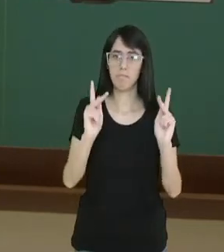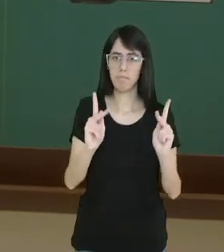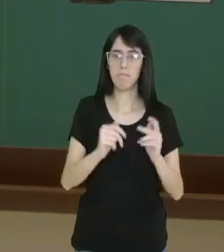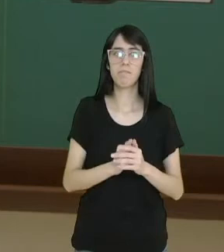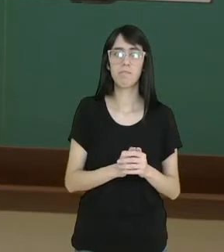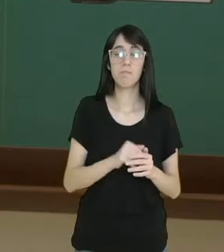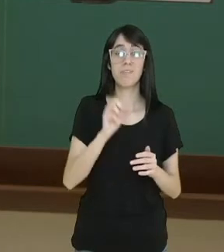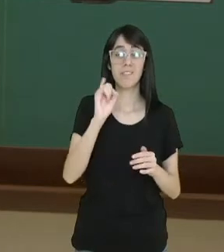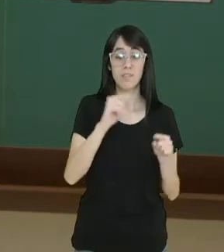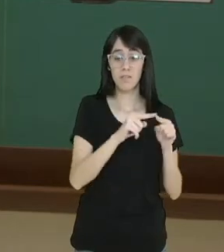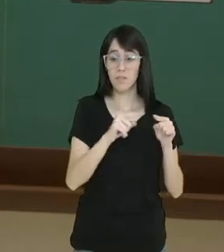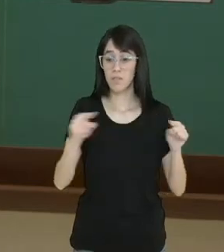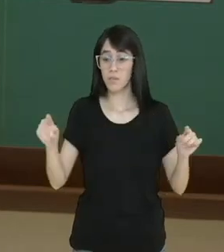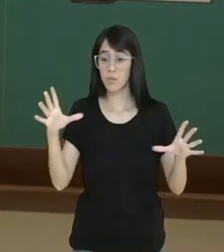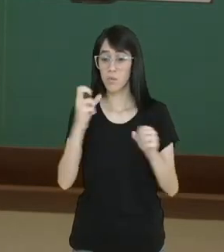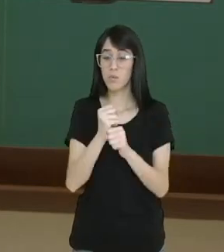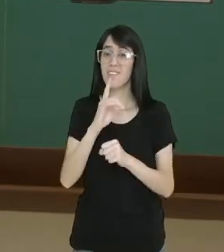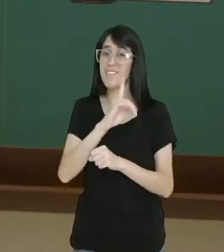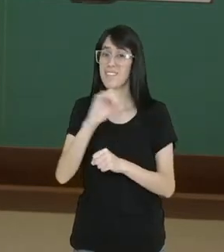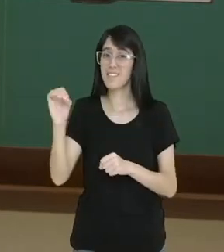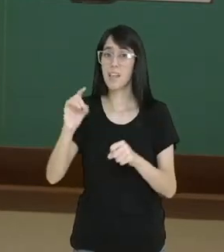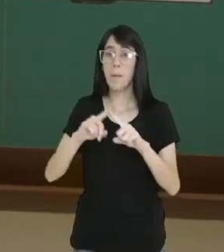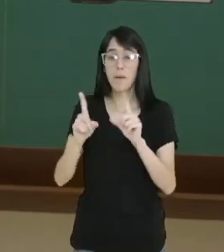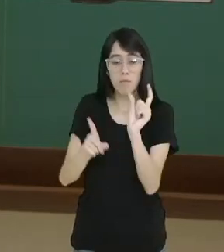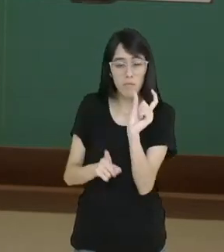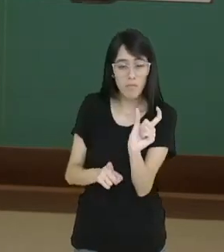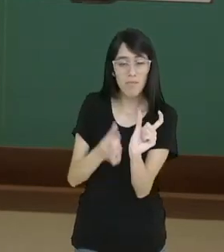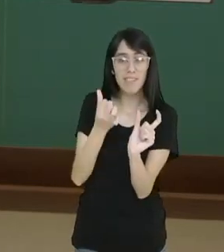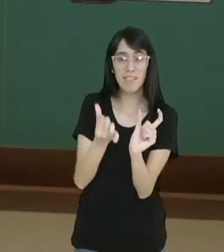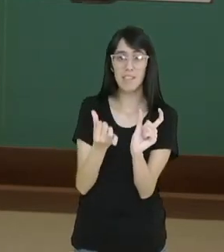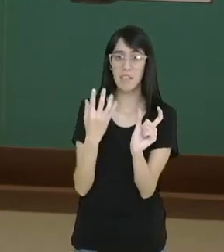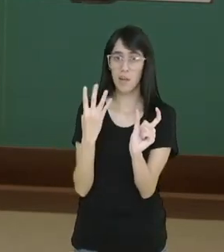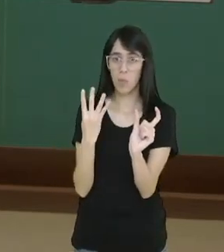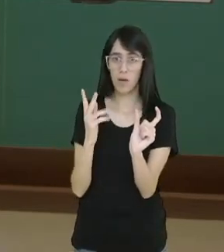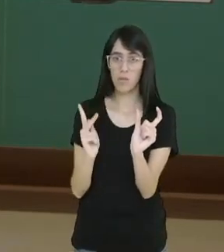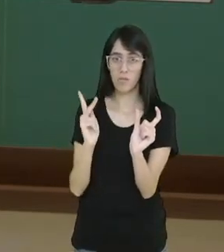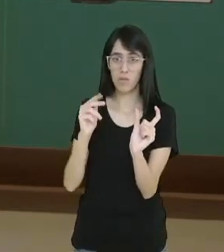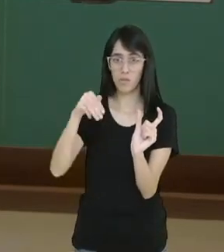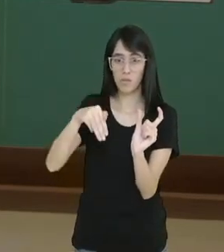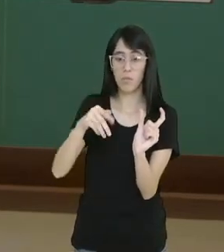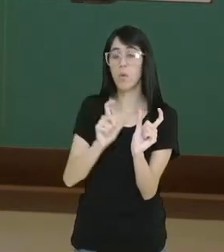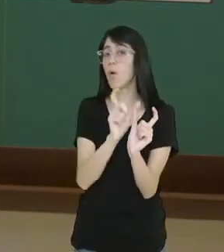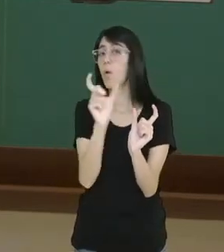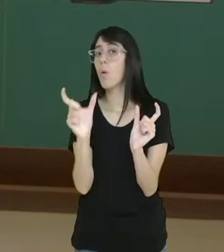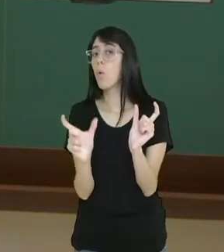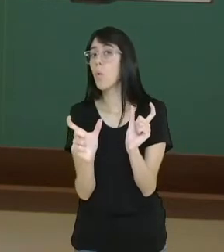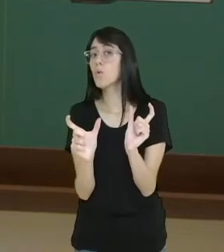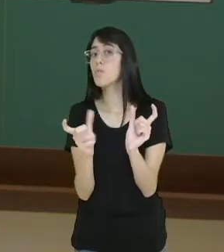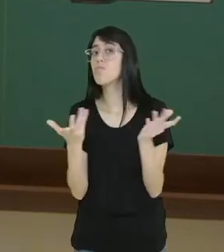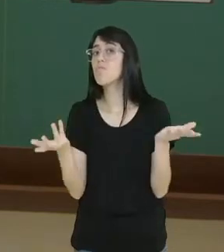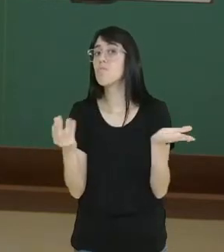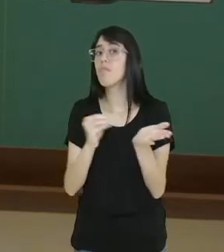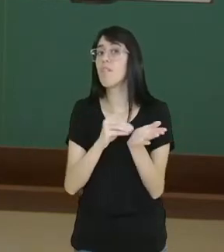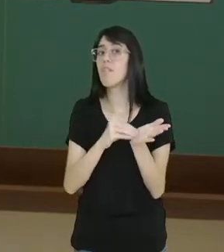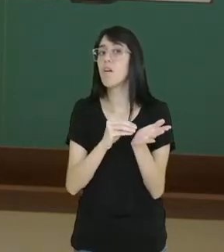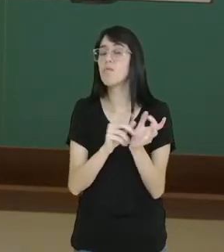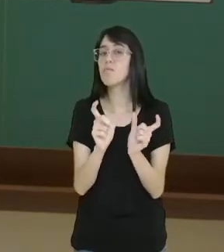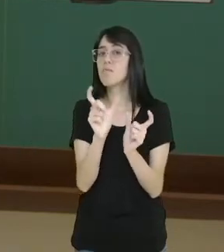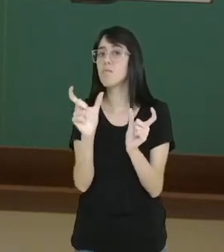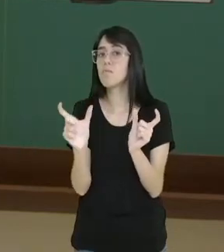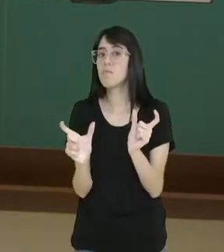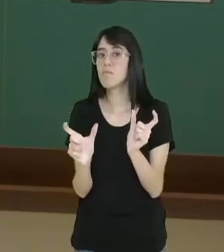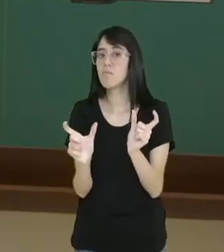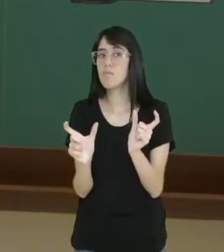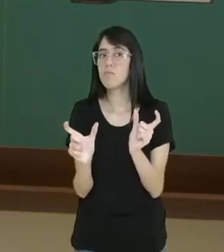vale 100 e esse pedaço vale 64 quilômetros, o outro pedaço mede quanto?